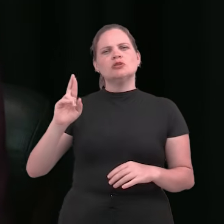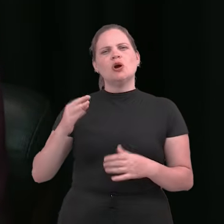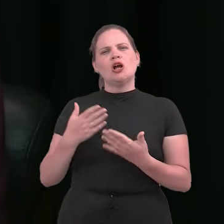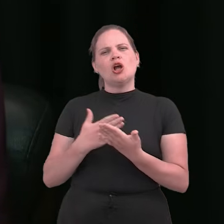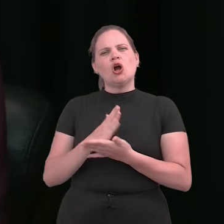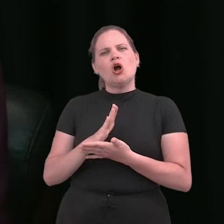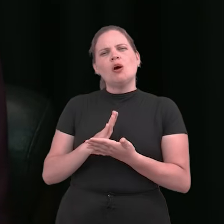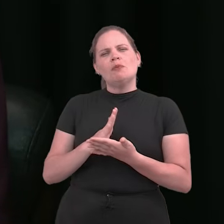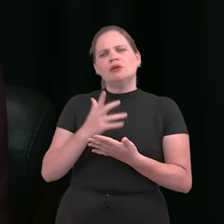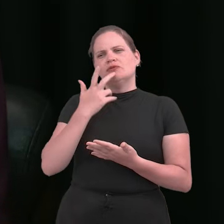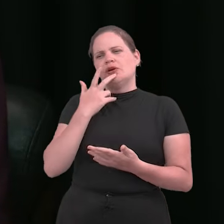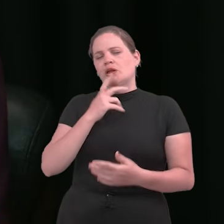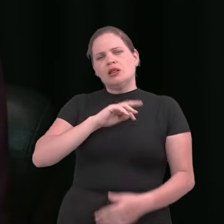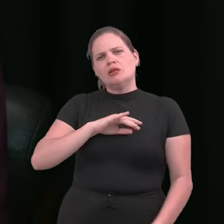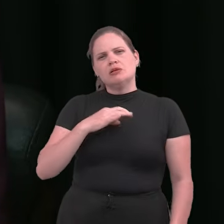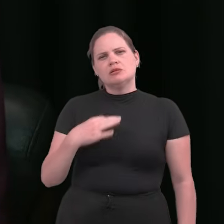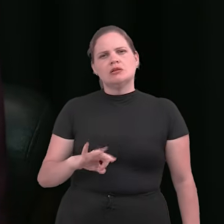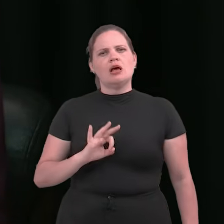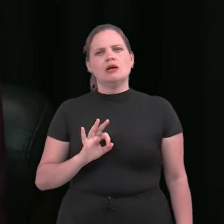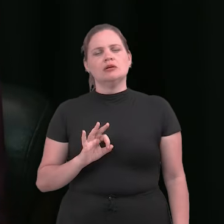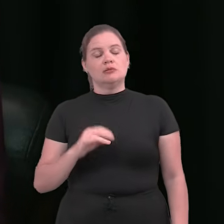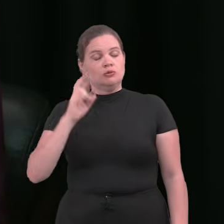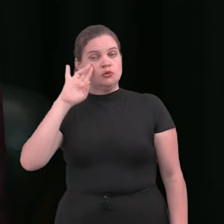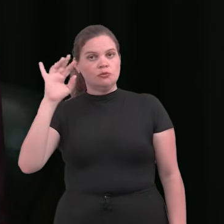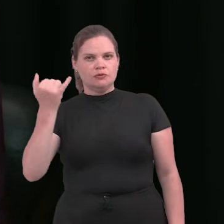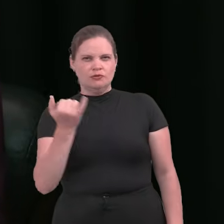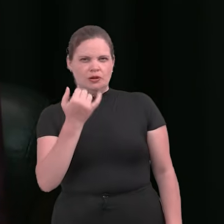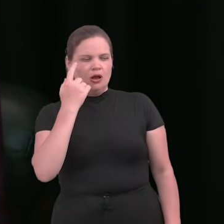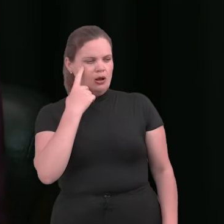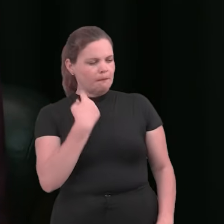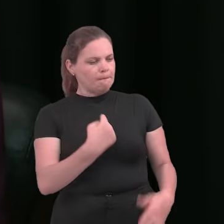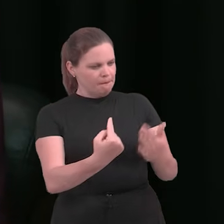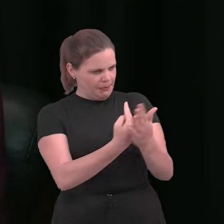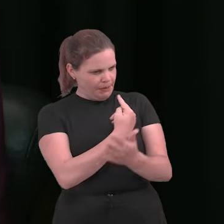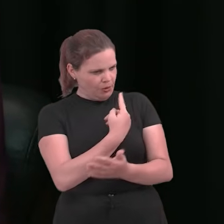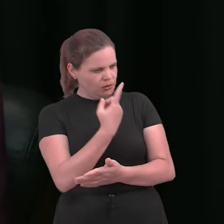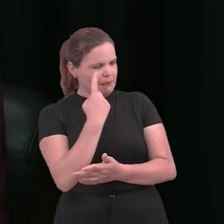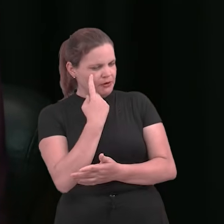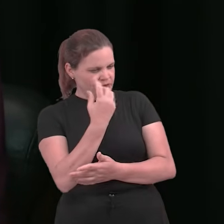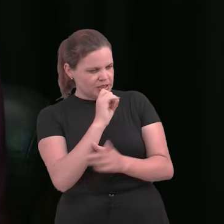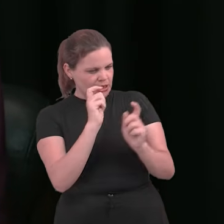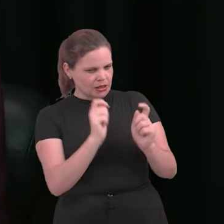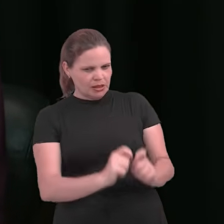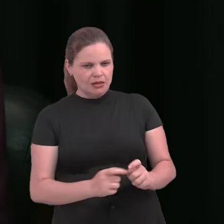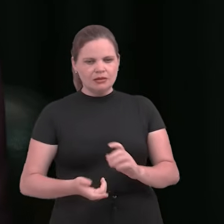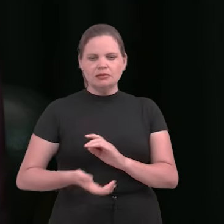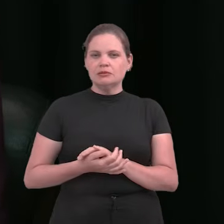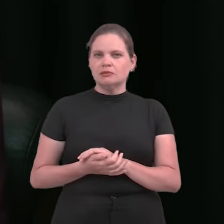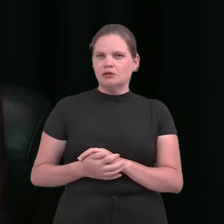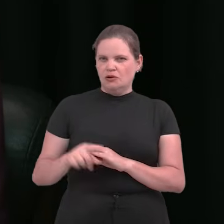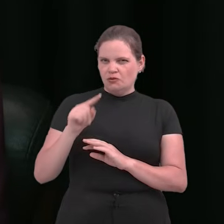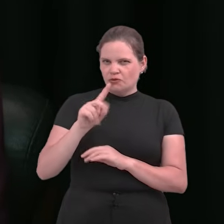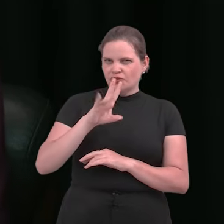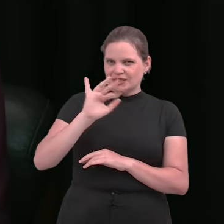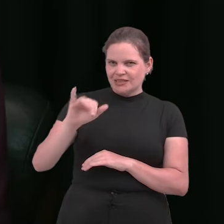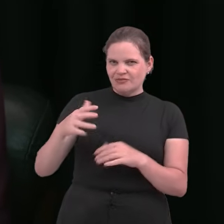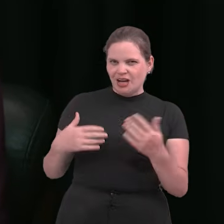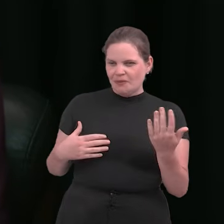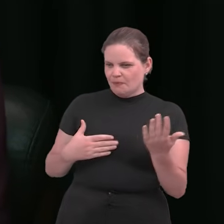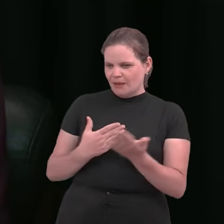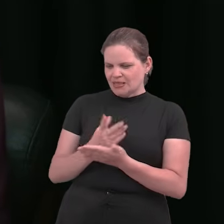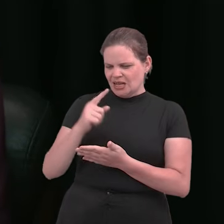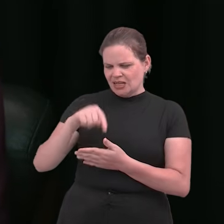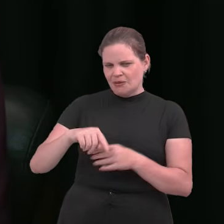estava certo. Olha só. E aí o Senhor falou assim, olha, consulte a minha palavra para ver Olha se... só, hein? Será se você não vai passar em concurso